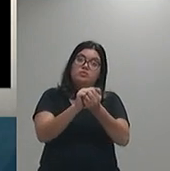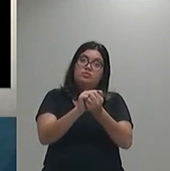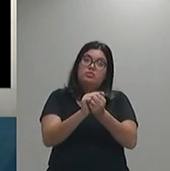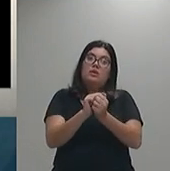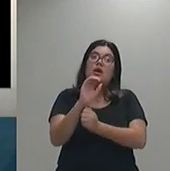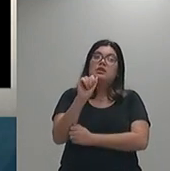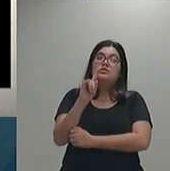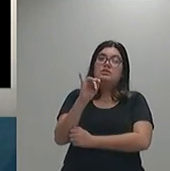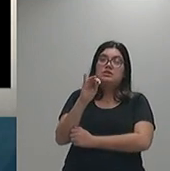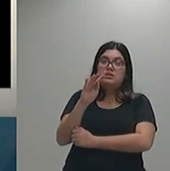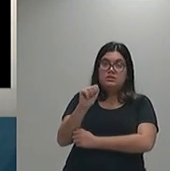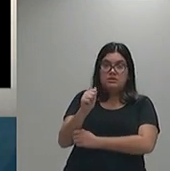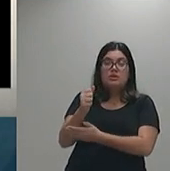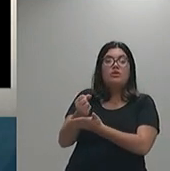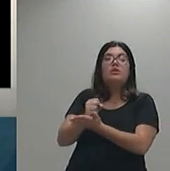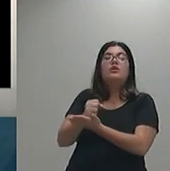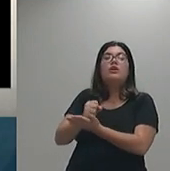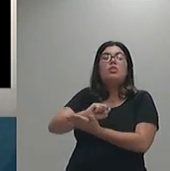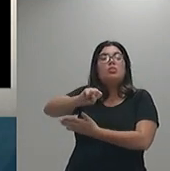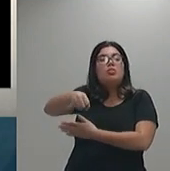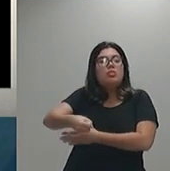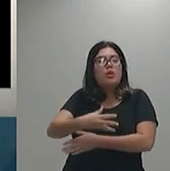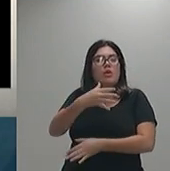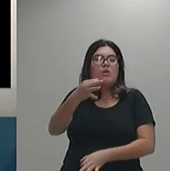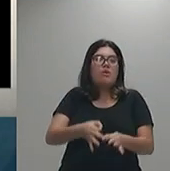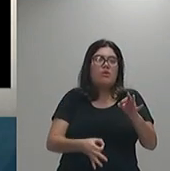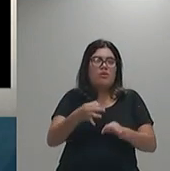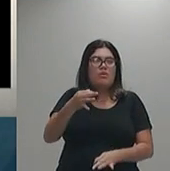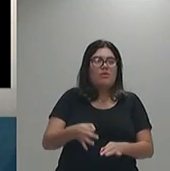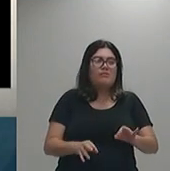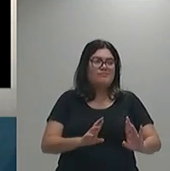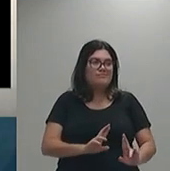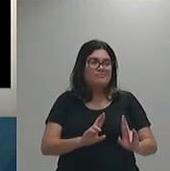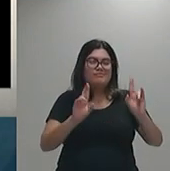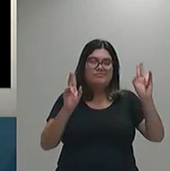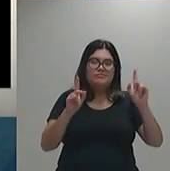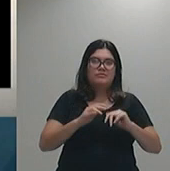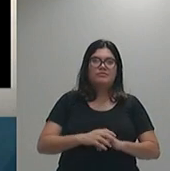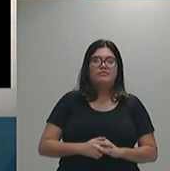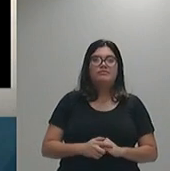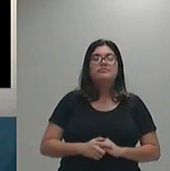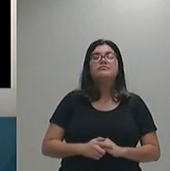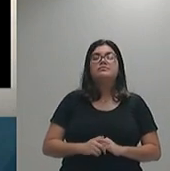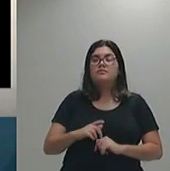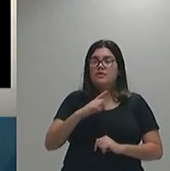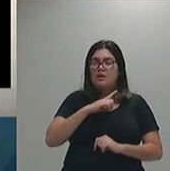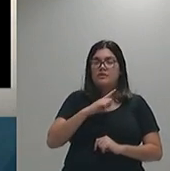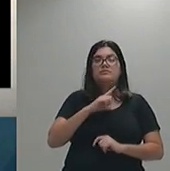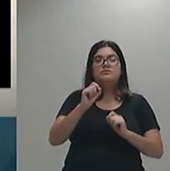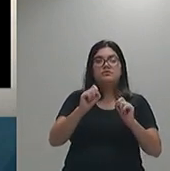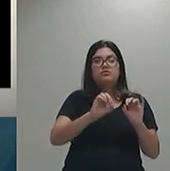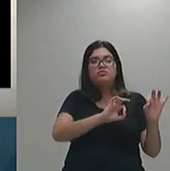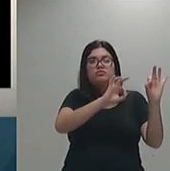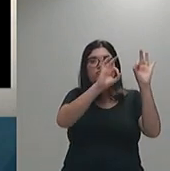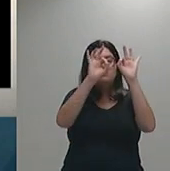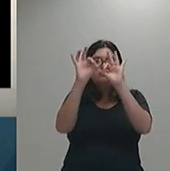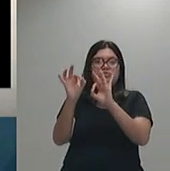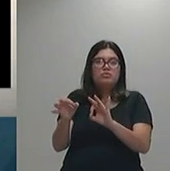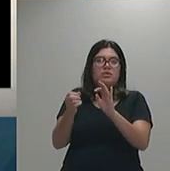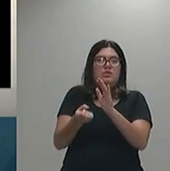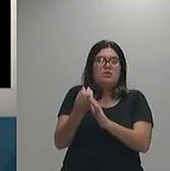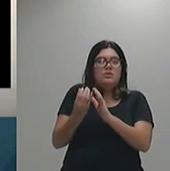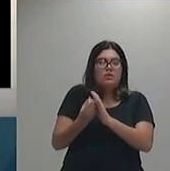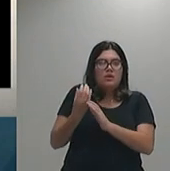o novo tribunal arbitral tendo ela acompanhada a construção do primeiro arbitral